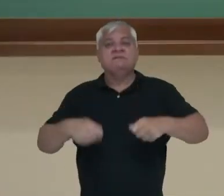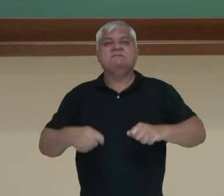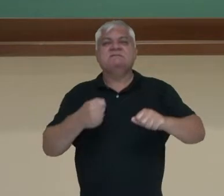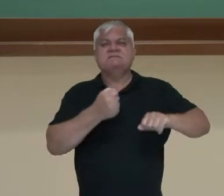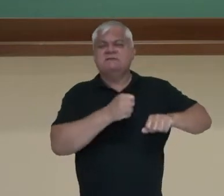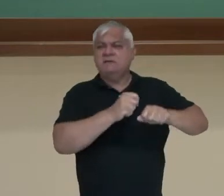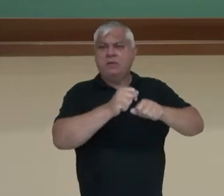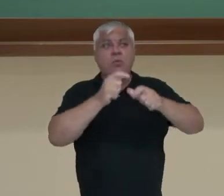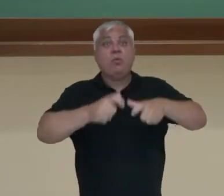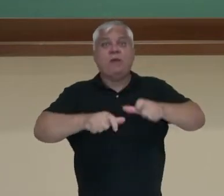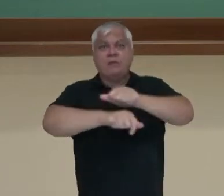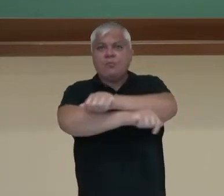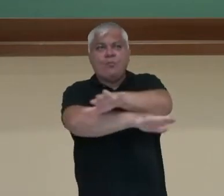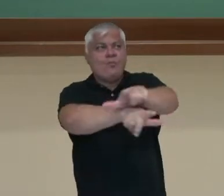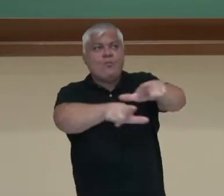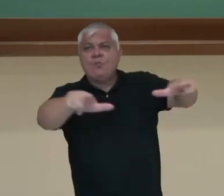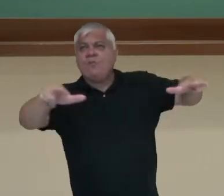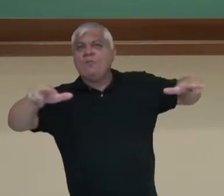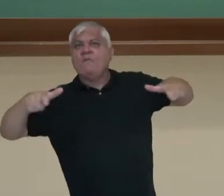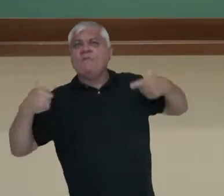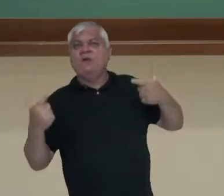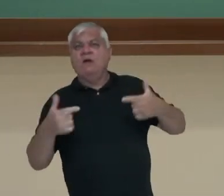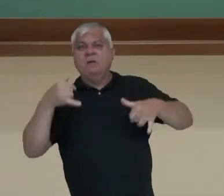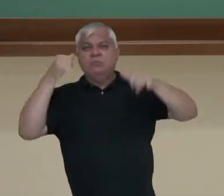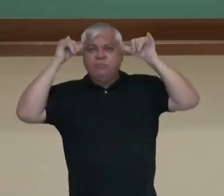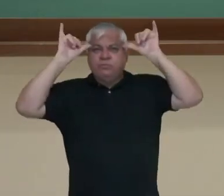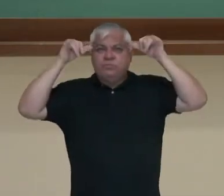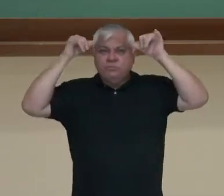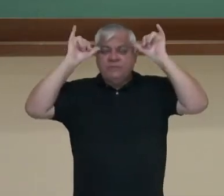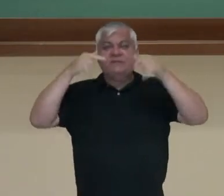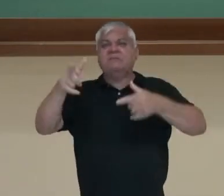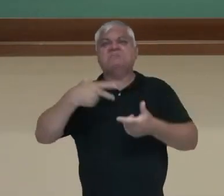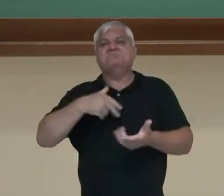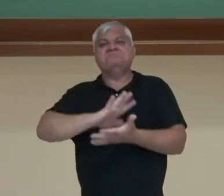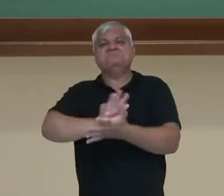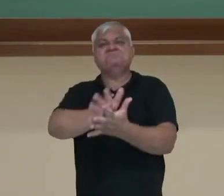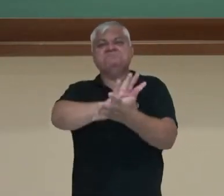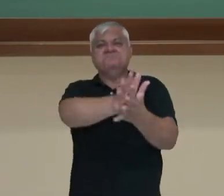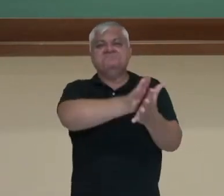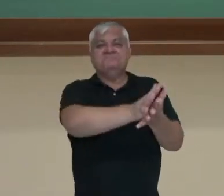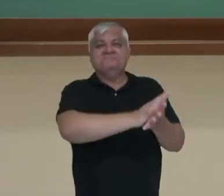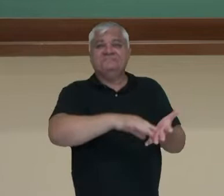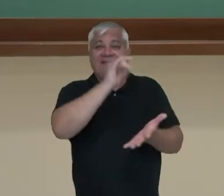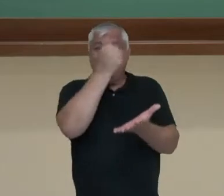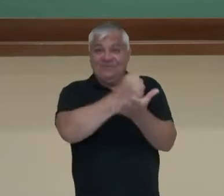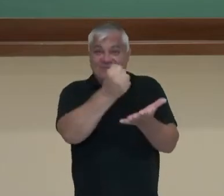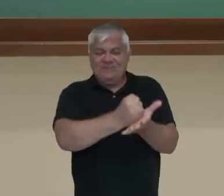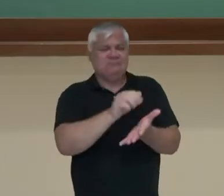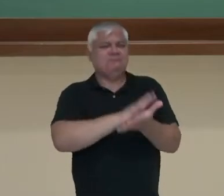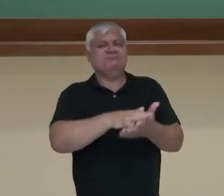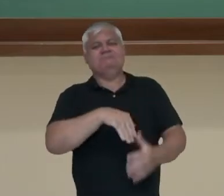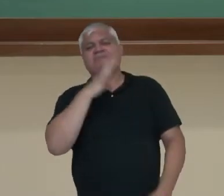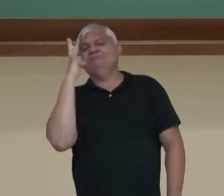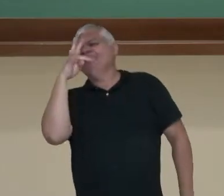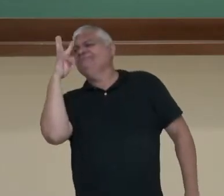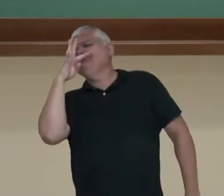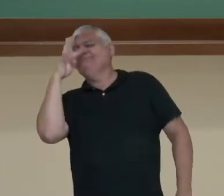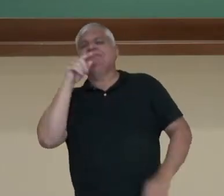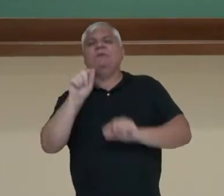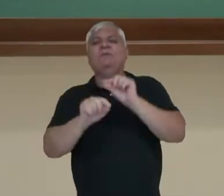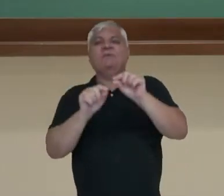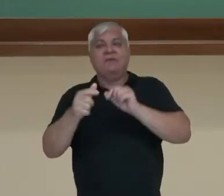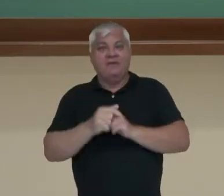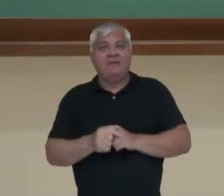eles têm que desmatar, dividir. Boi também não respeita muito o Tratado de Tordesilhas, não. E eles vão